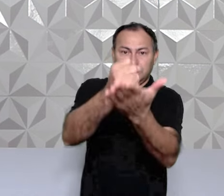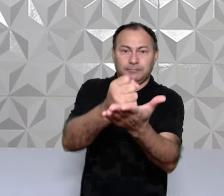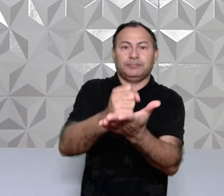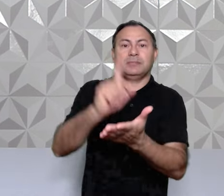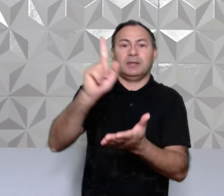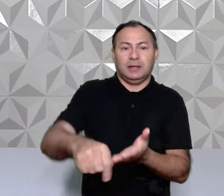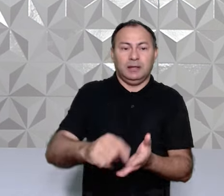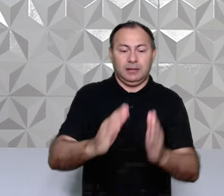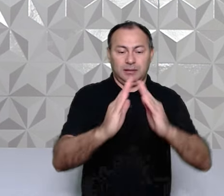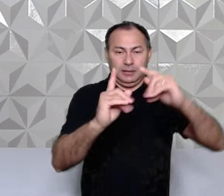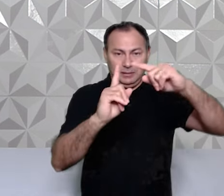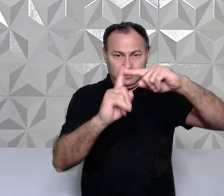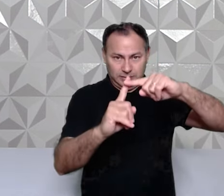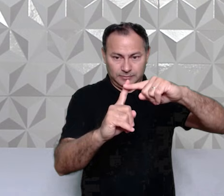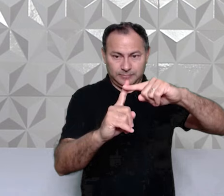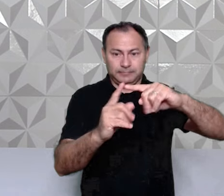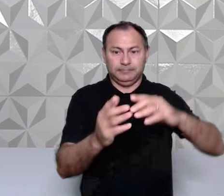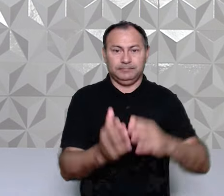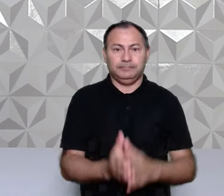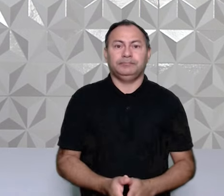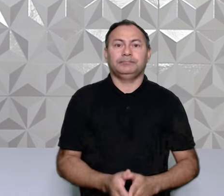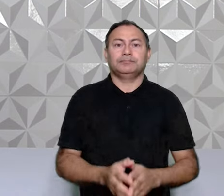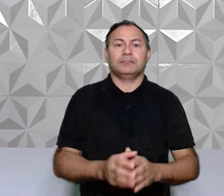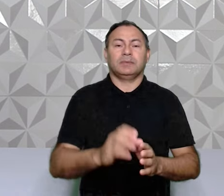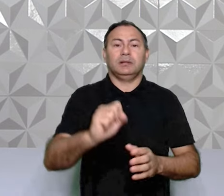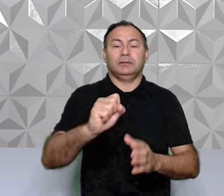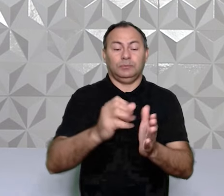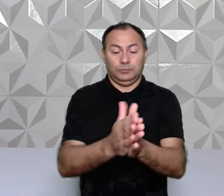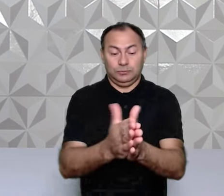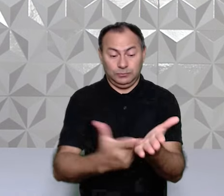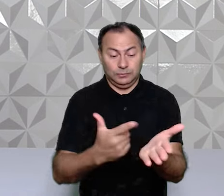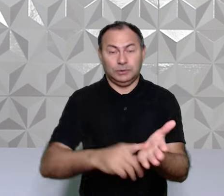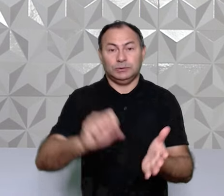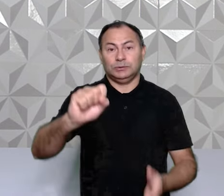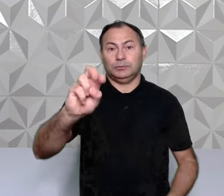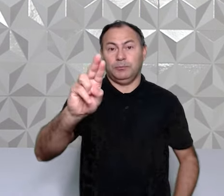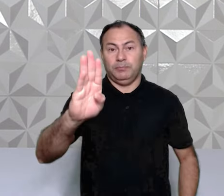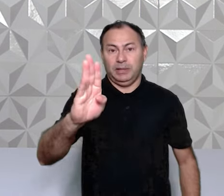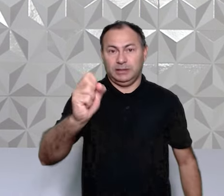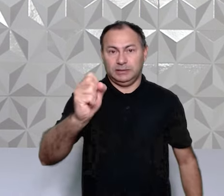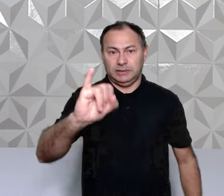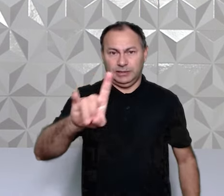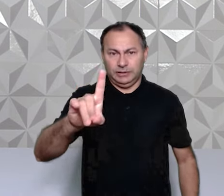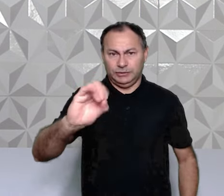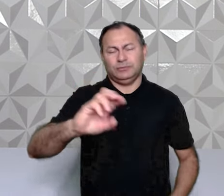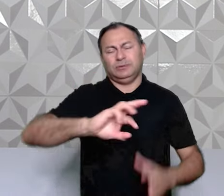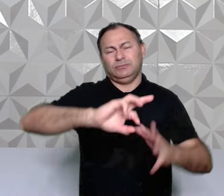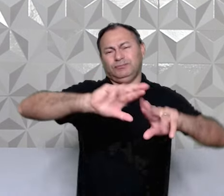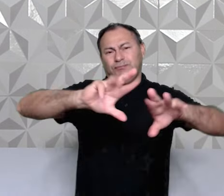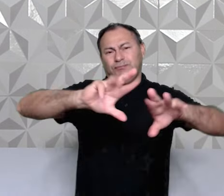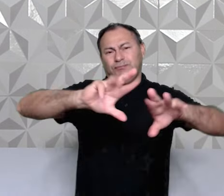salvação, que é a igreja, né? E no subsídio nós vemos que há várias obras